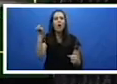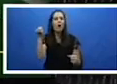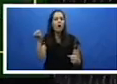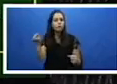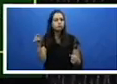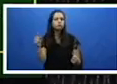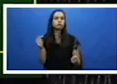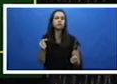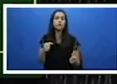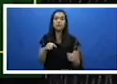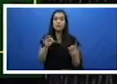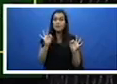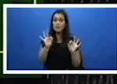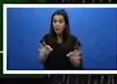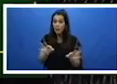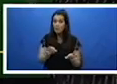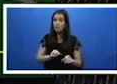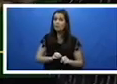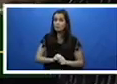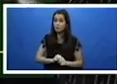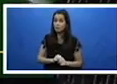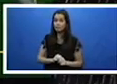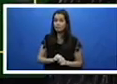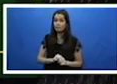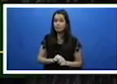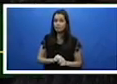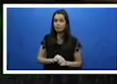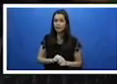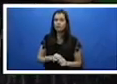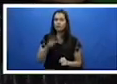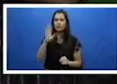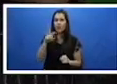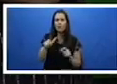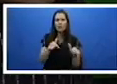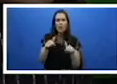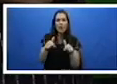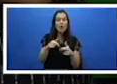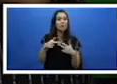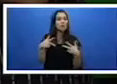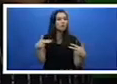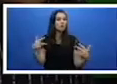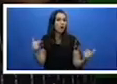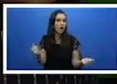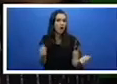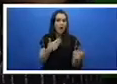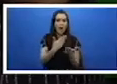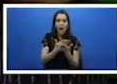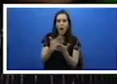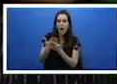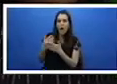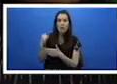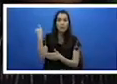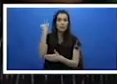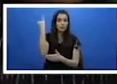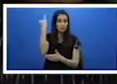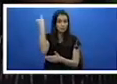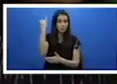forma correta. E nós já trabalhamos, né, em várias aulas a importância dos sinaizinhos de pontuação.